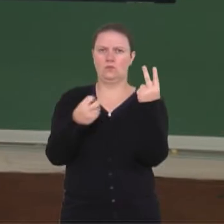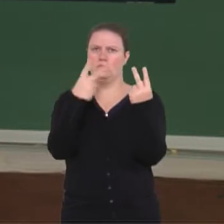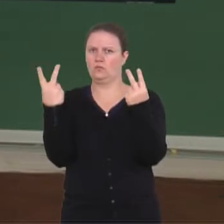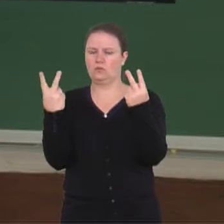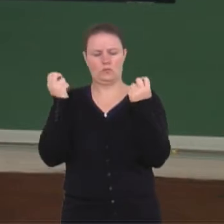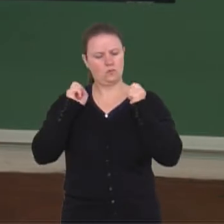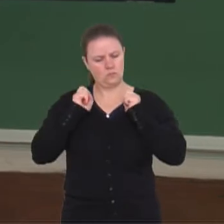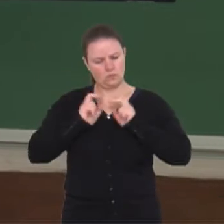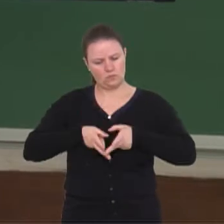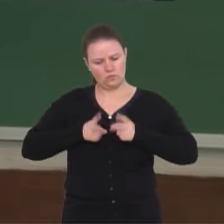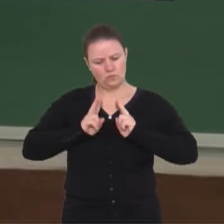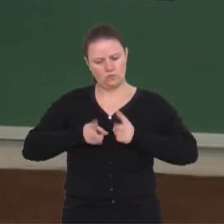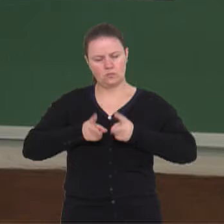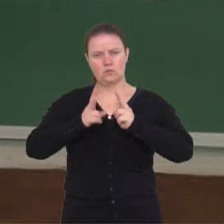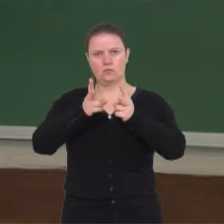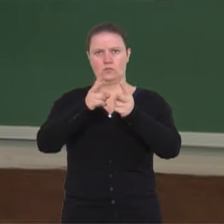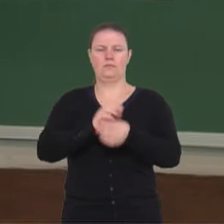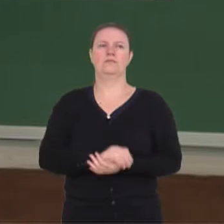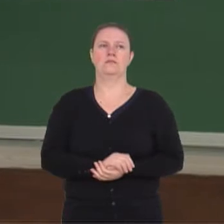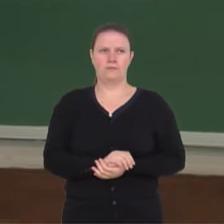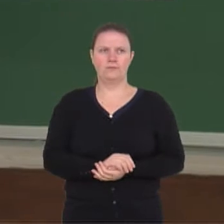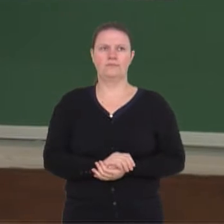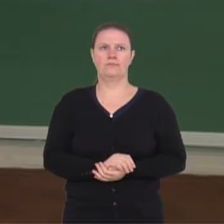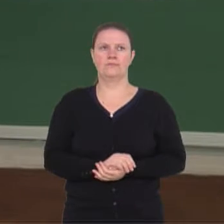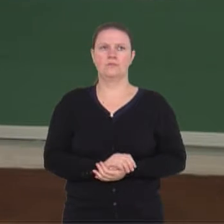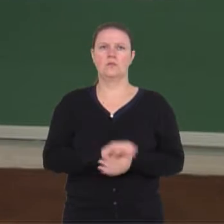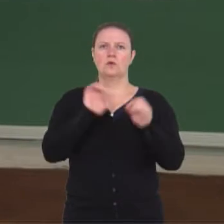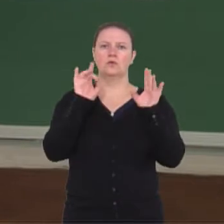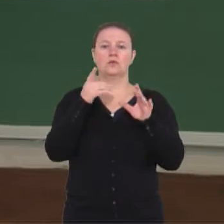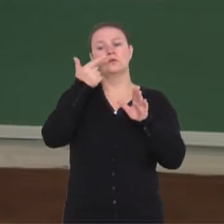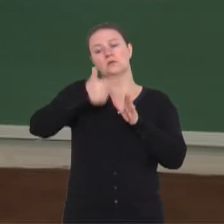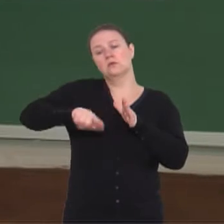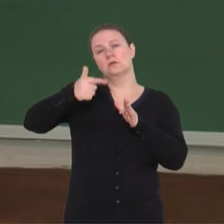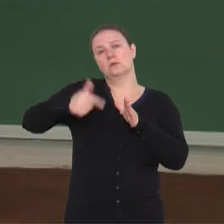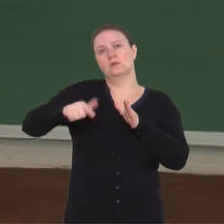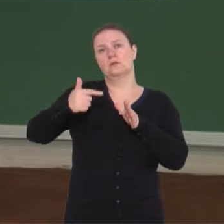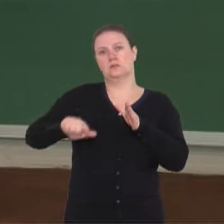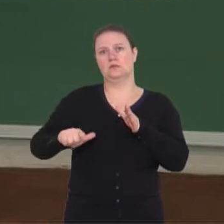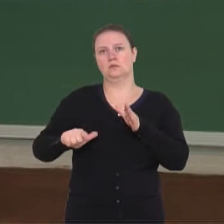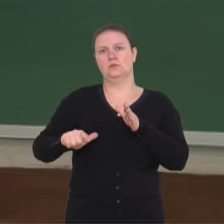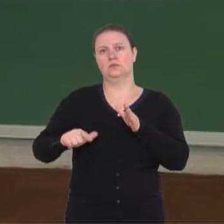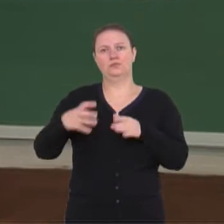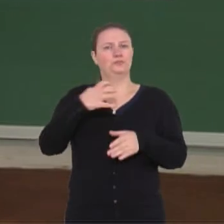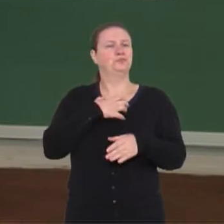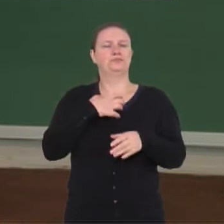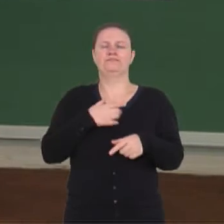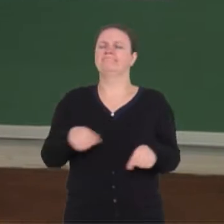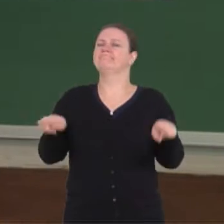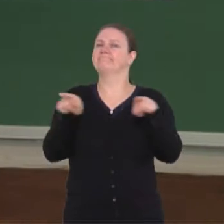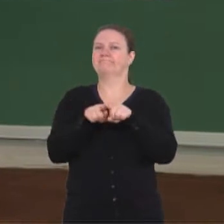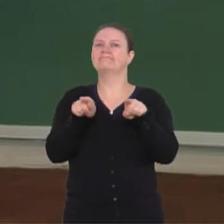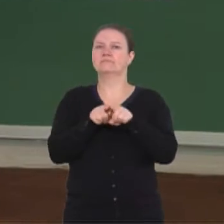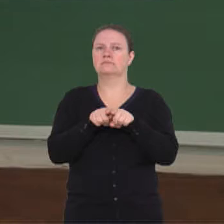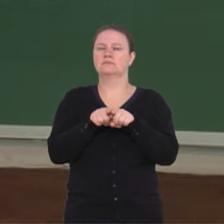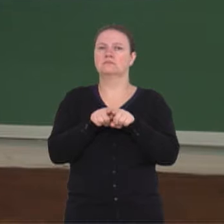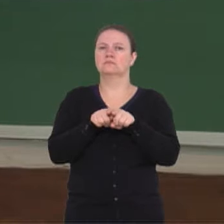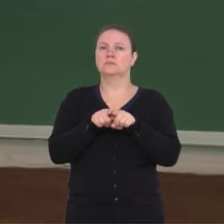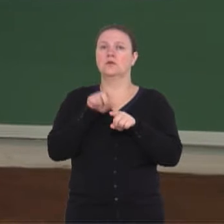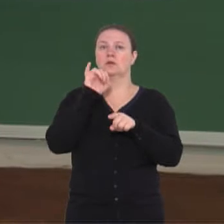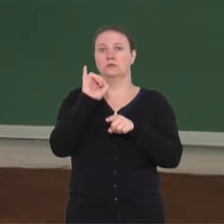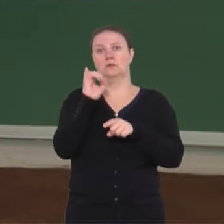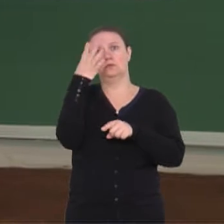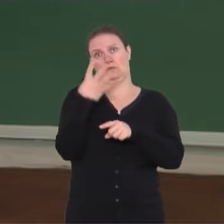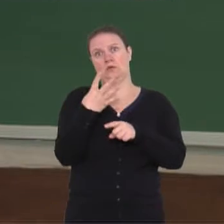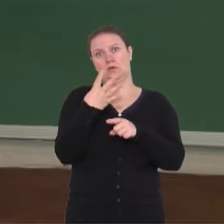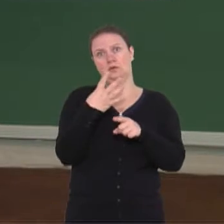assim sucessivamente. Então, você só repete as operações da mesma maneira. Se o polinômio tivesse quatro